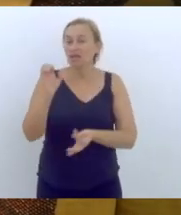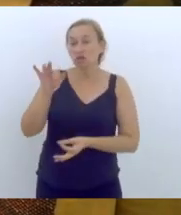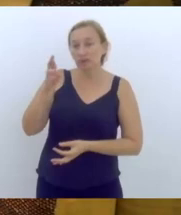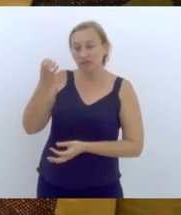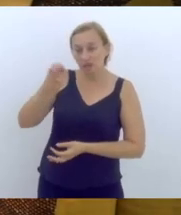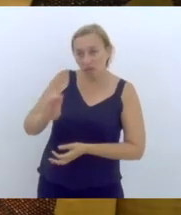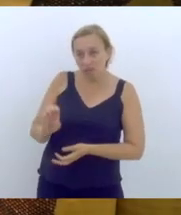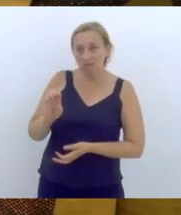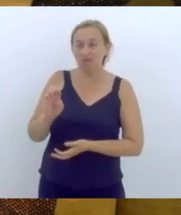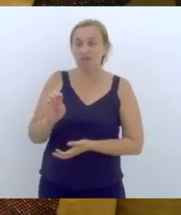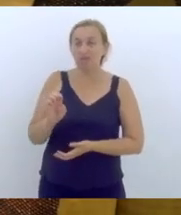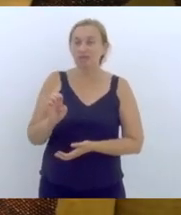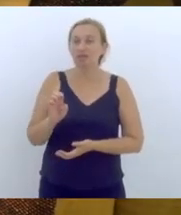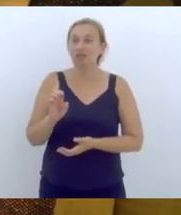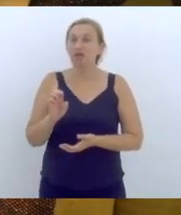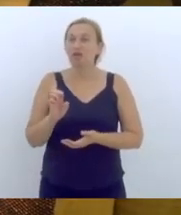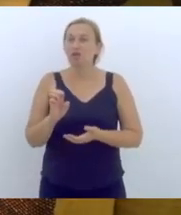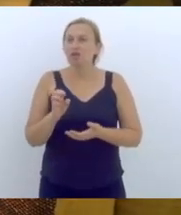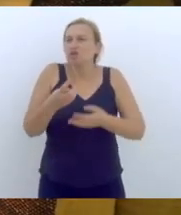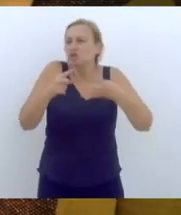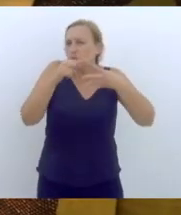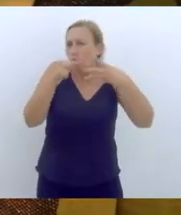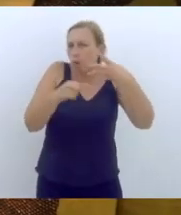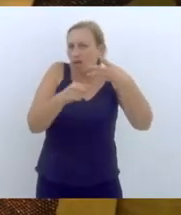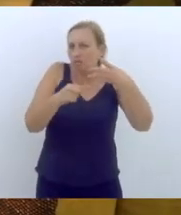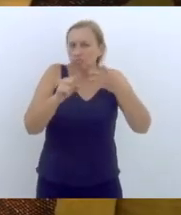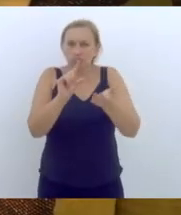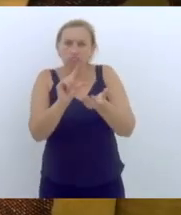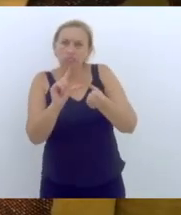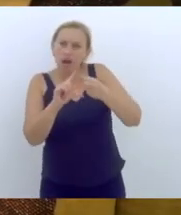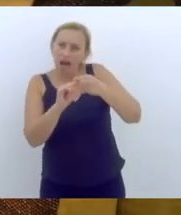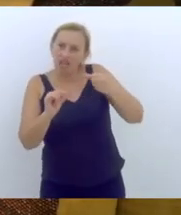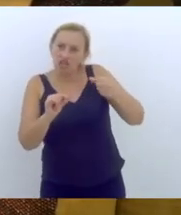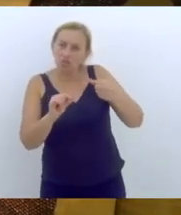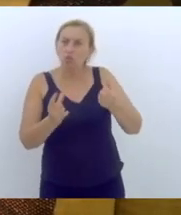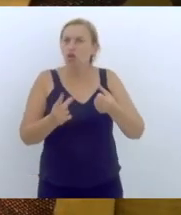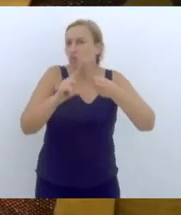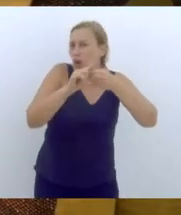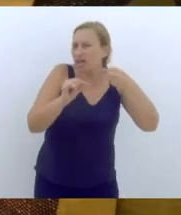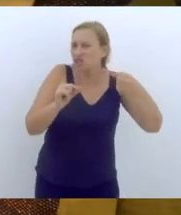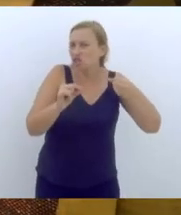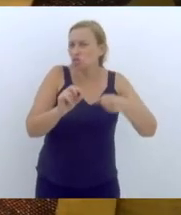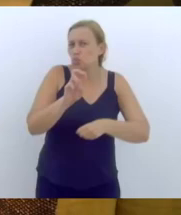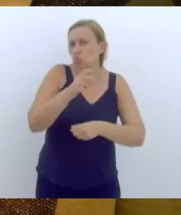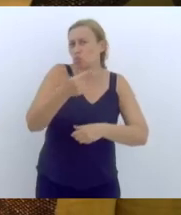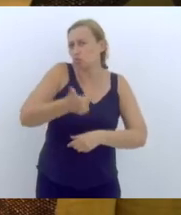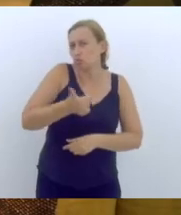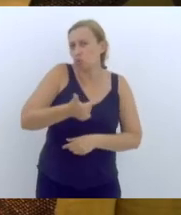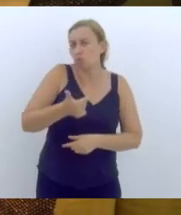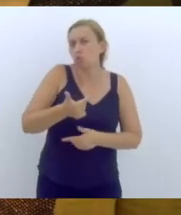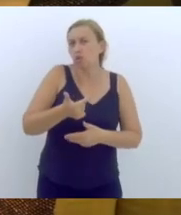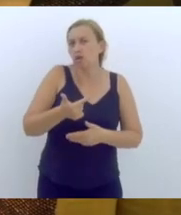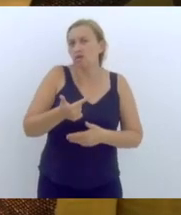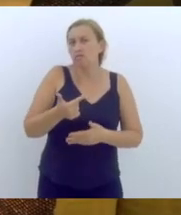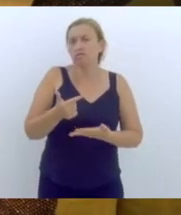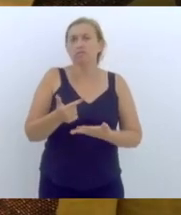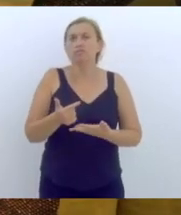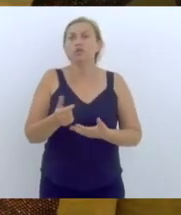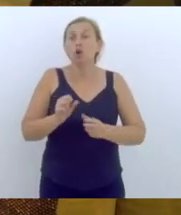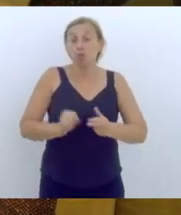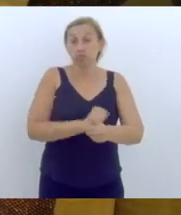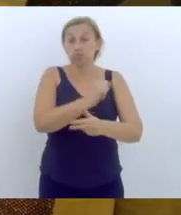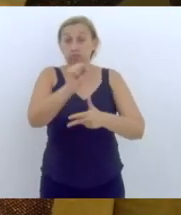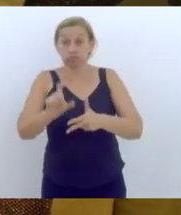menciona abaixo, que eu vou ali, aqui são quatro artigos, e no artigo 2º diz o seguinte: o